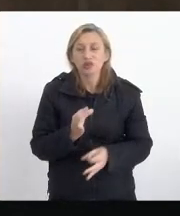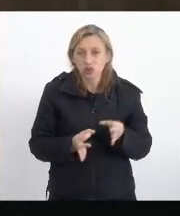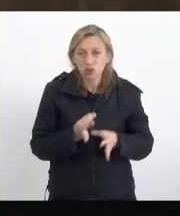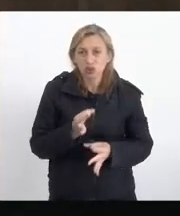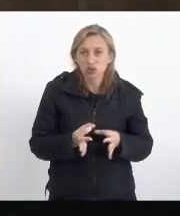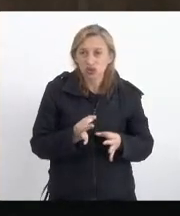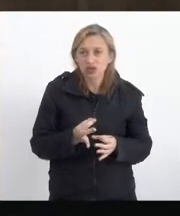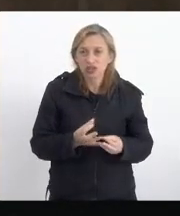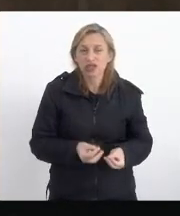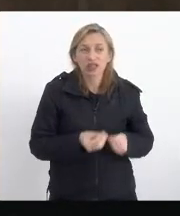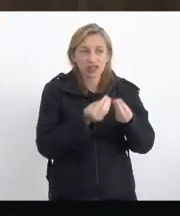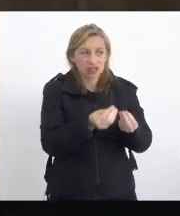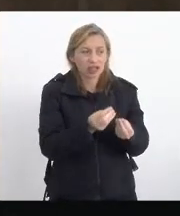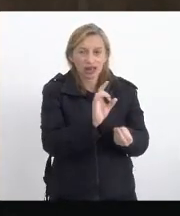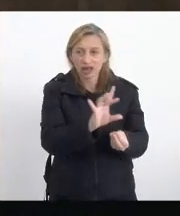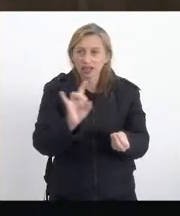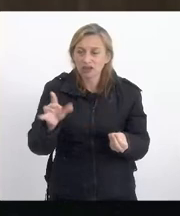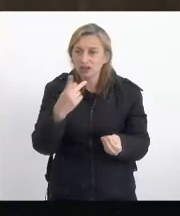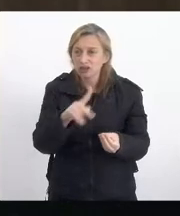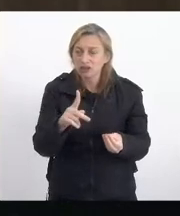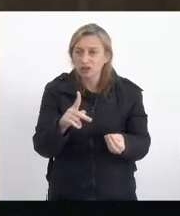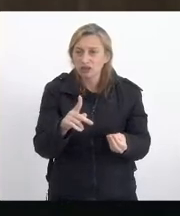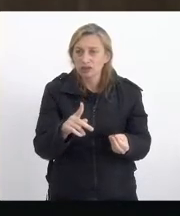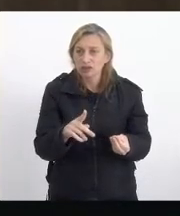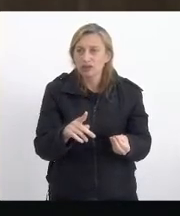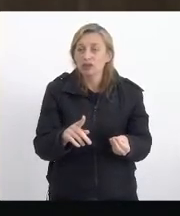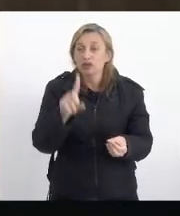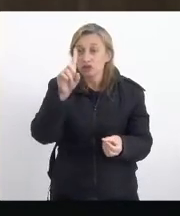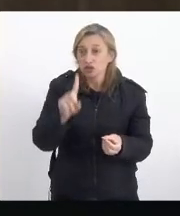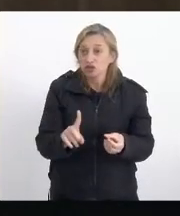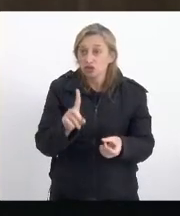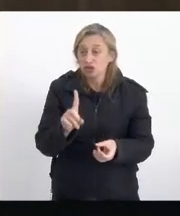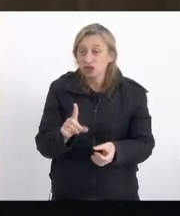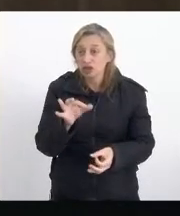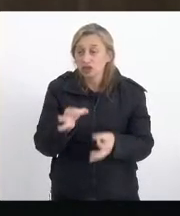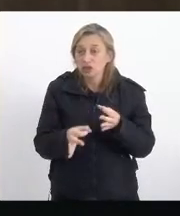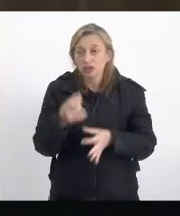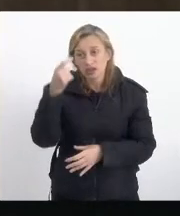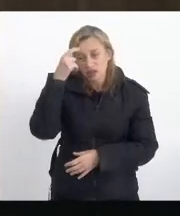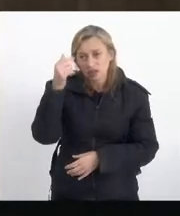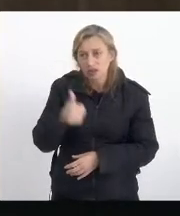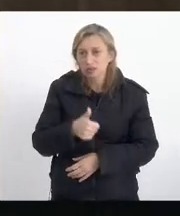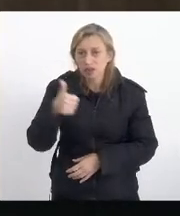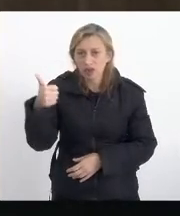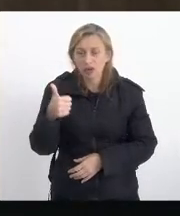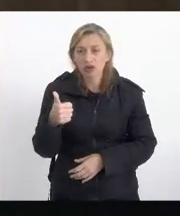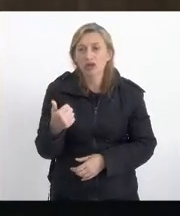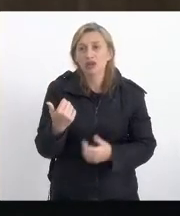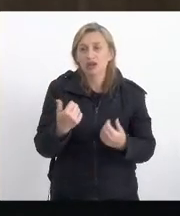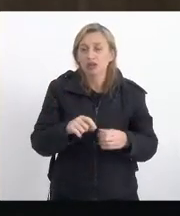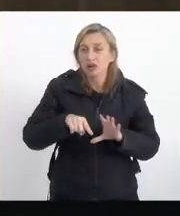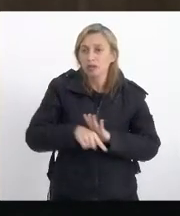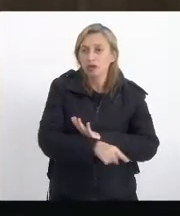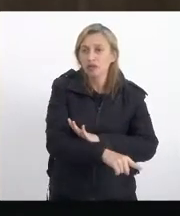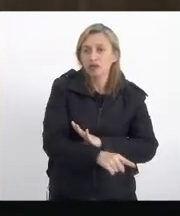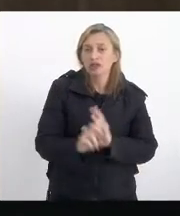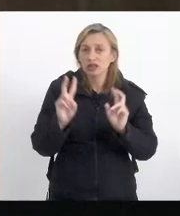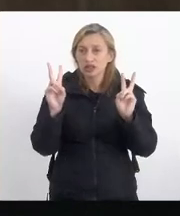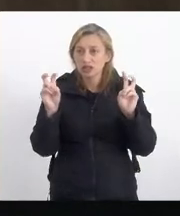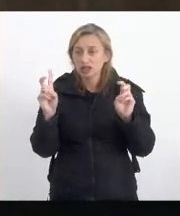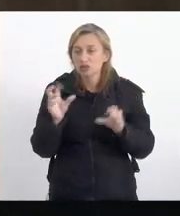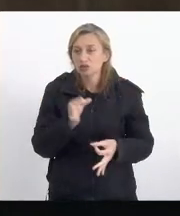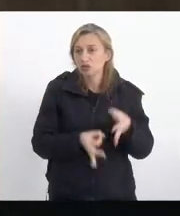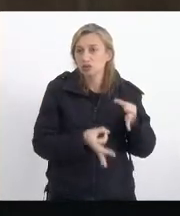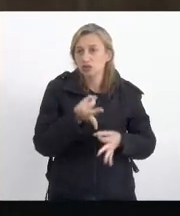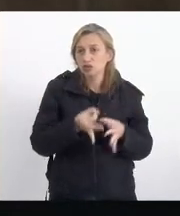justiça é que dá a cada um o que é seu, é a faculdade de julgar segundo o direito e a melhor consciência. Nós deveríamos se aprofundar nessa questão de